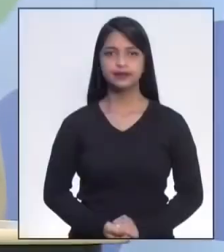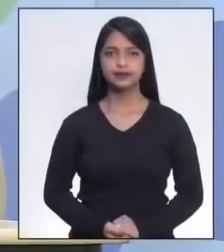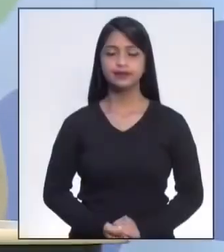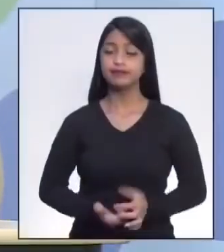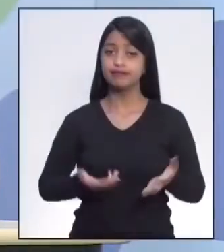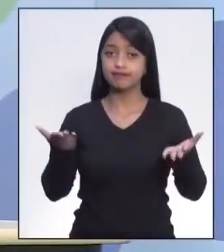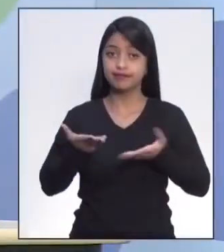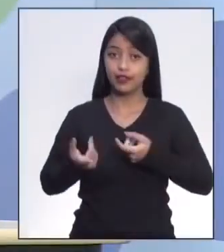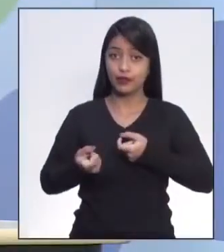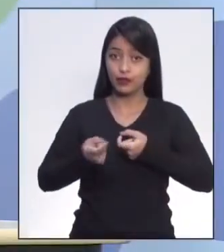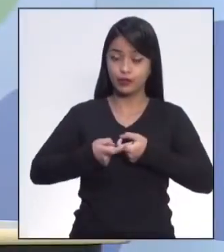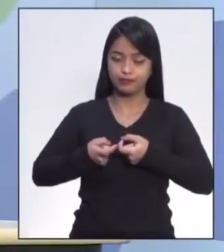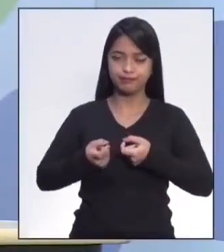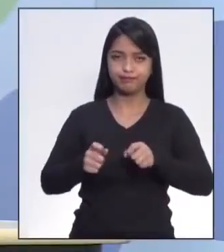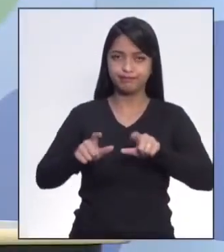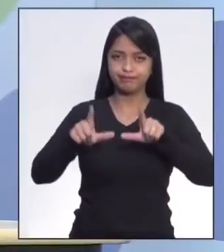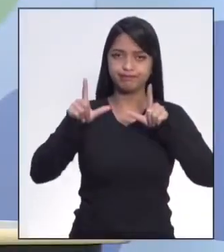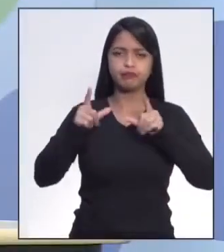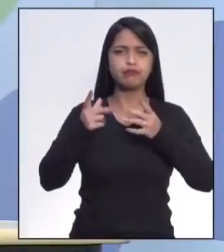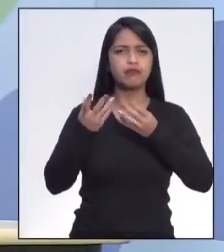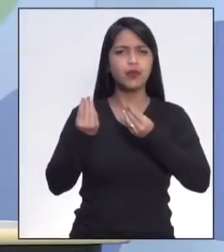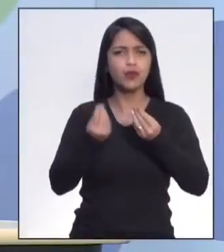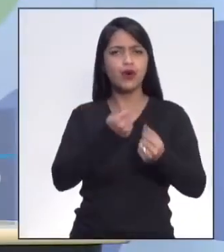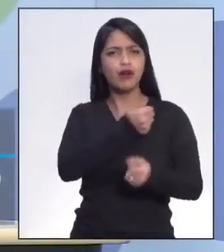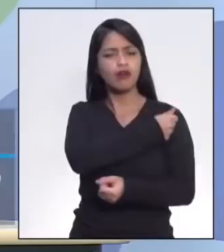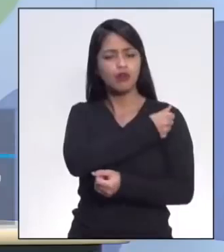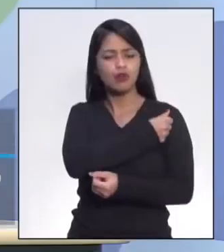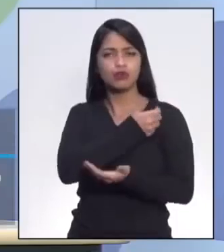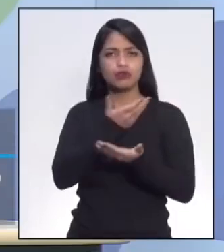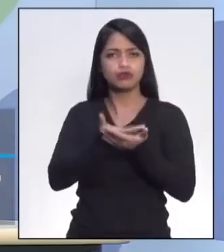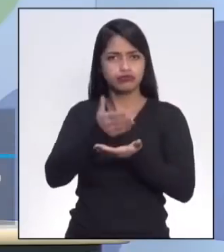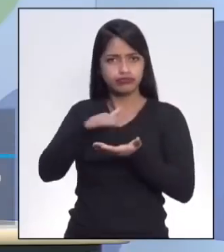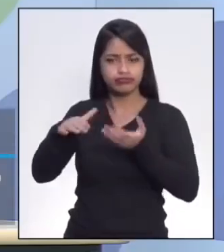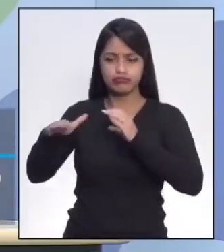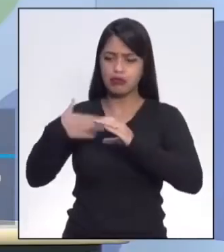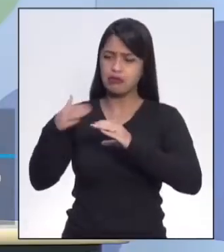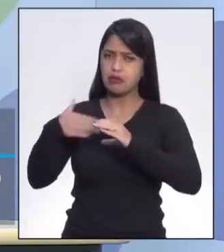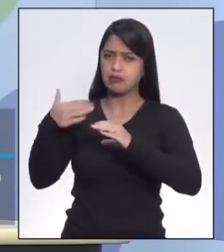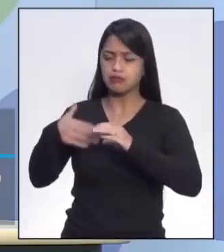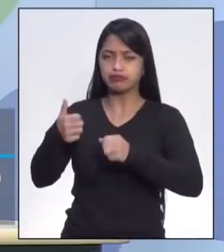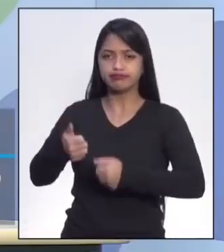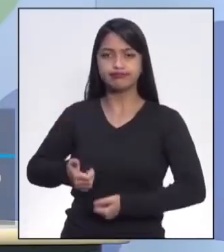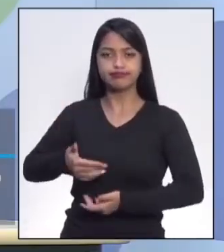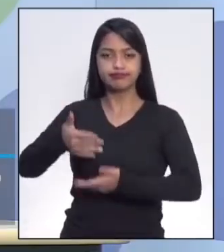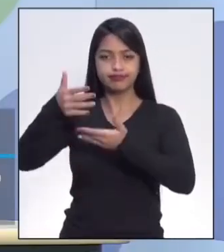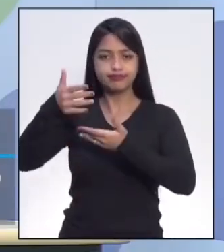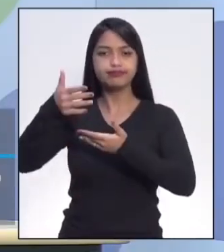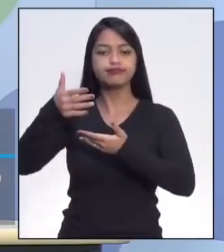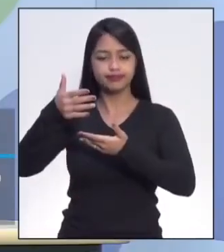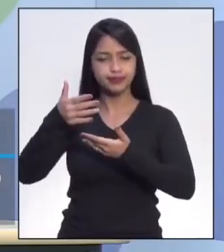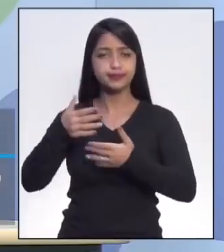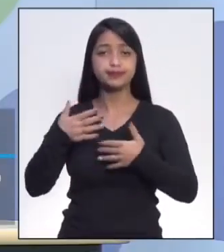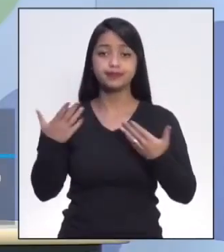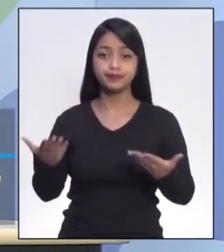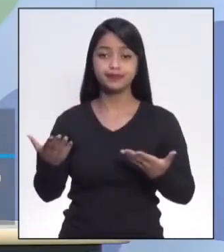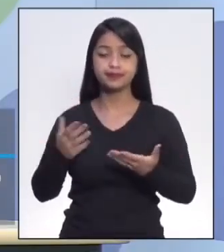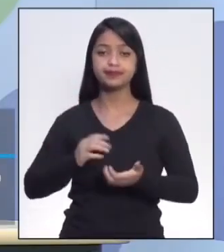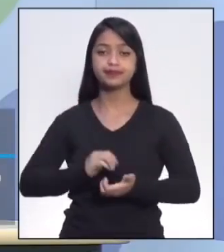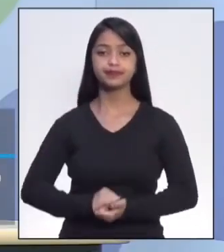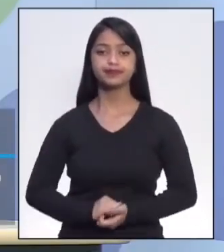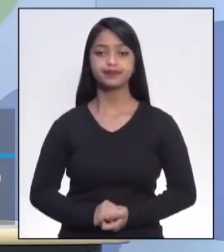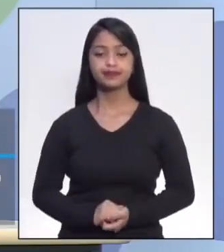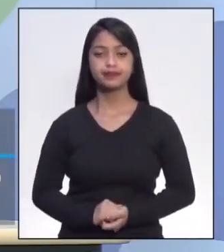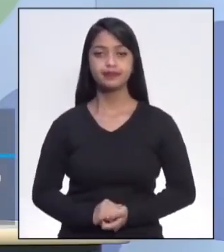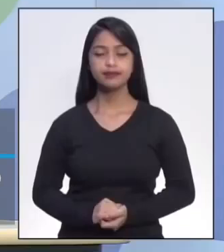Retornamos, Alessandra, com a participação dos nossos alunos. Muita participação aqui. E, assim,